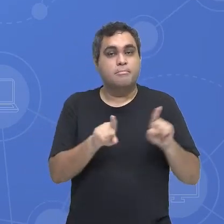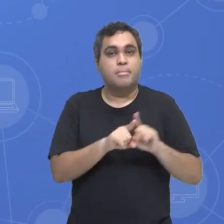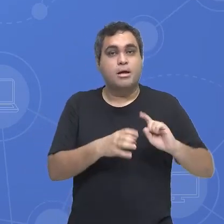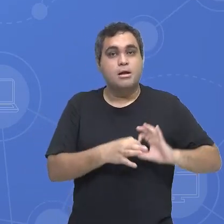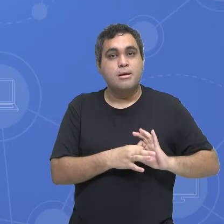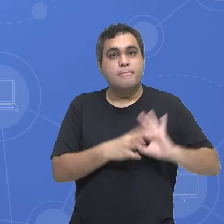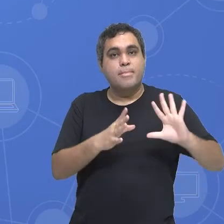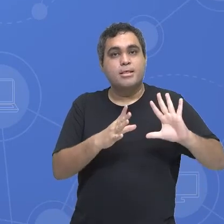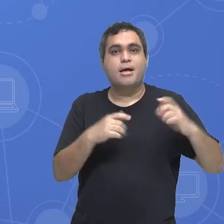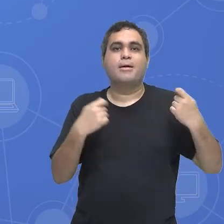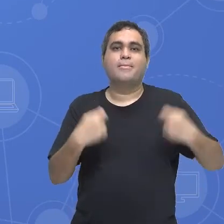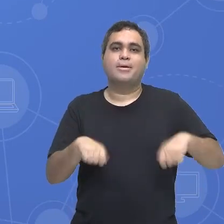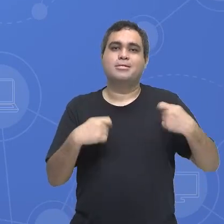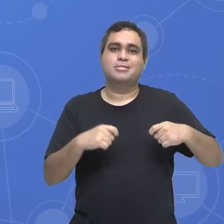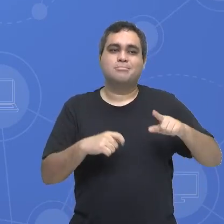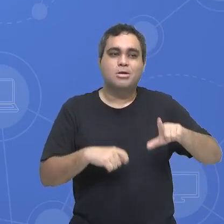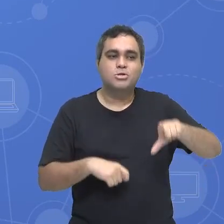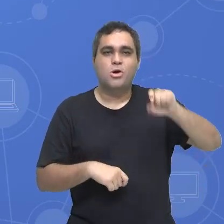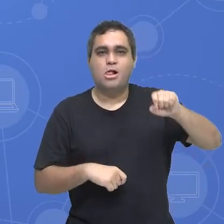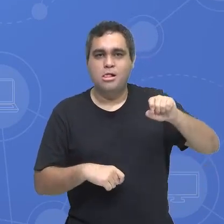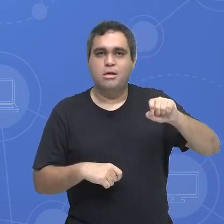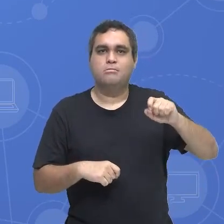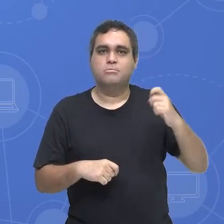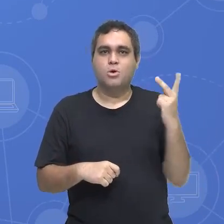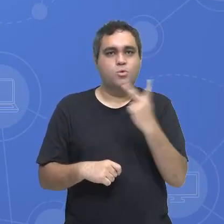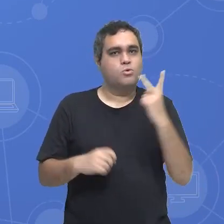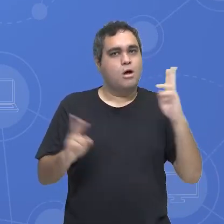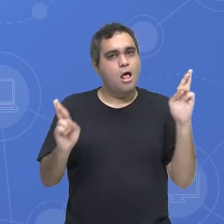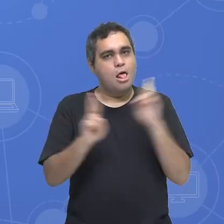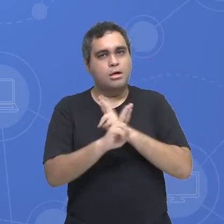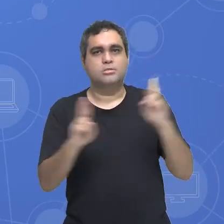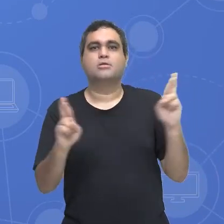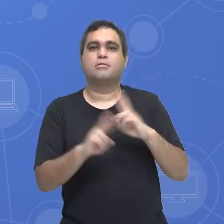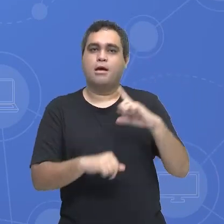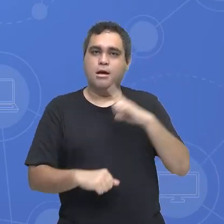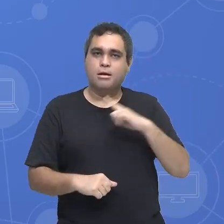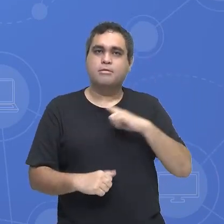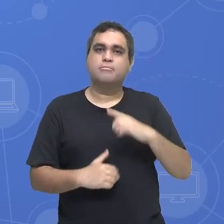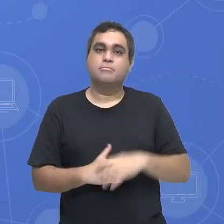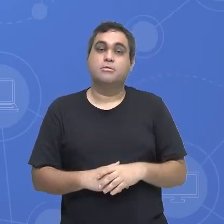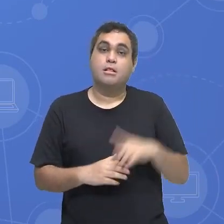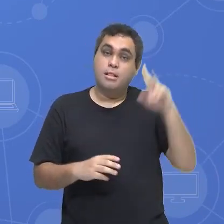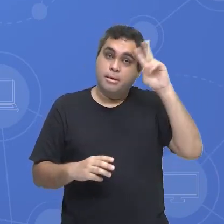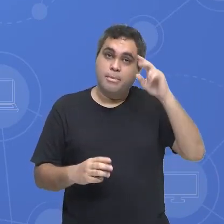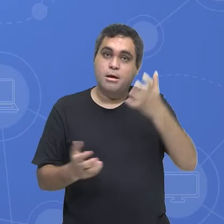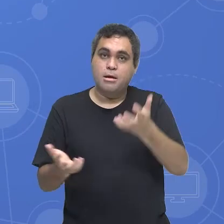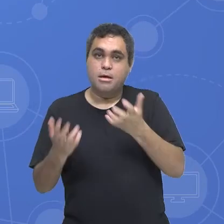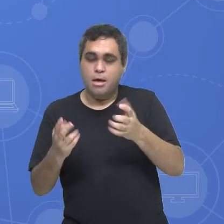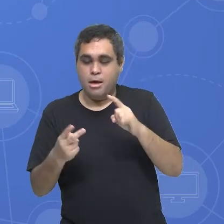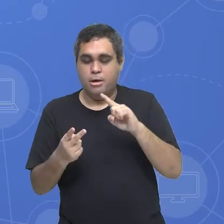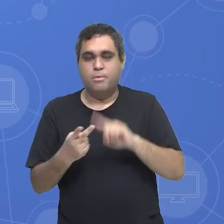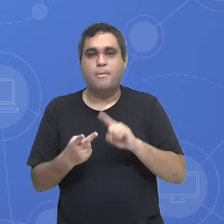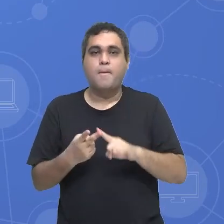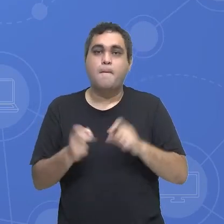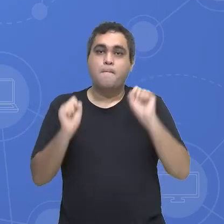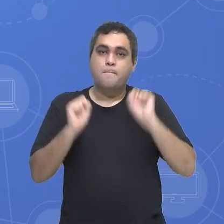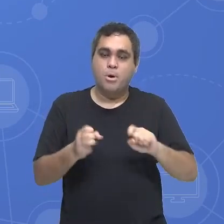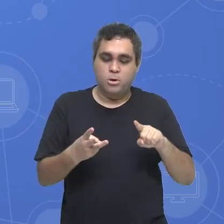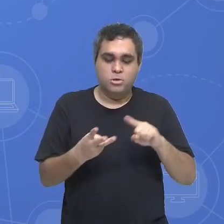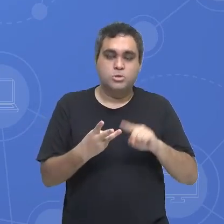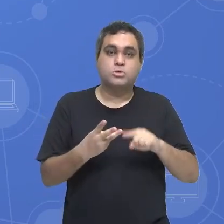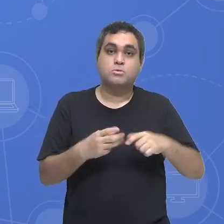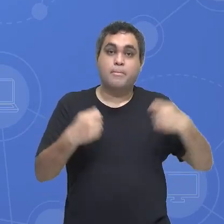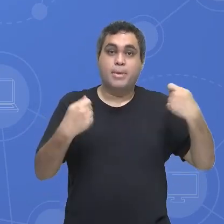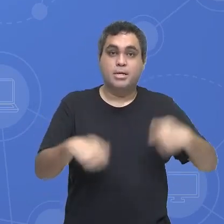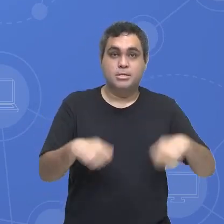poder tomar essas decisões. Feito isso daí, lembre das 3 palavrinhas, quero, posso e devo. Quero, posso e devo.